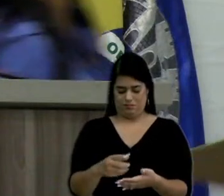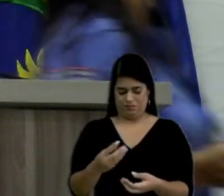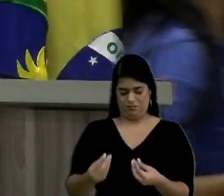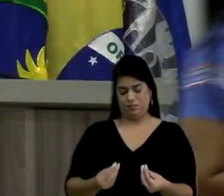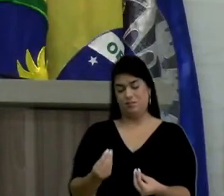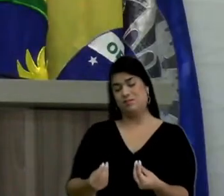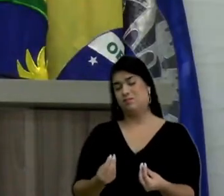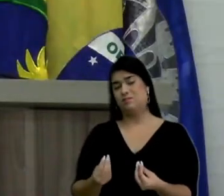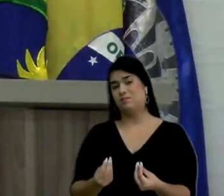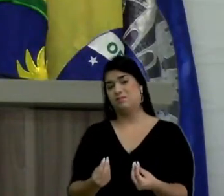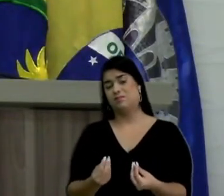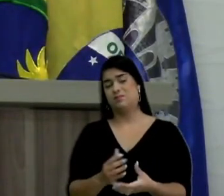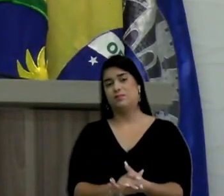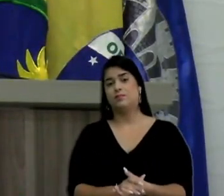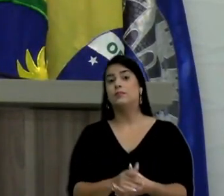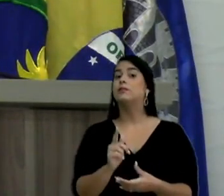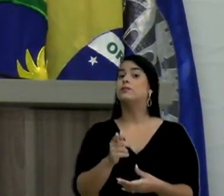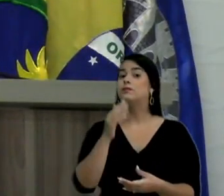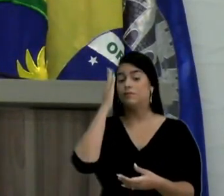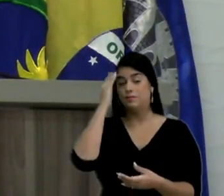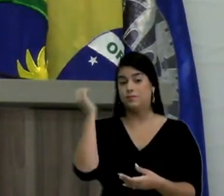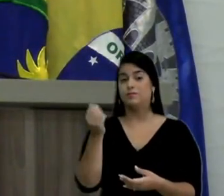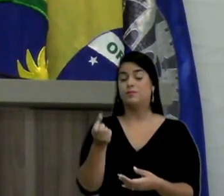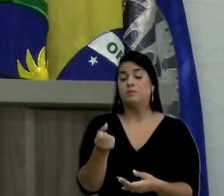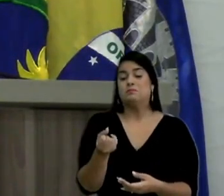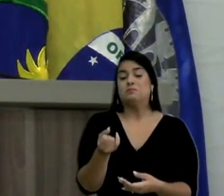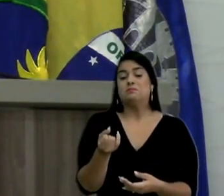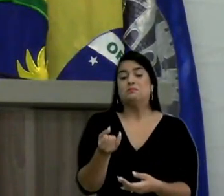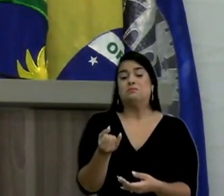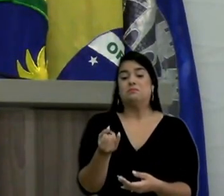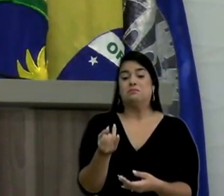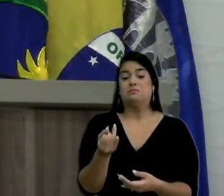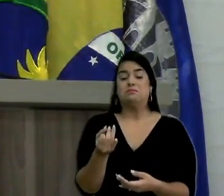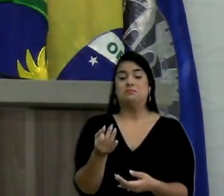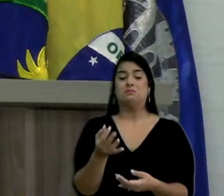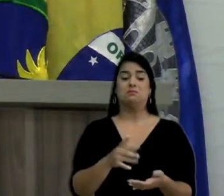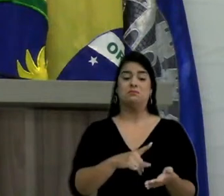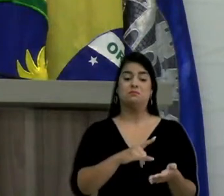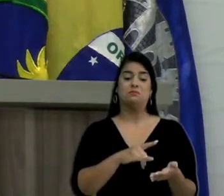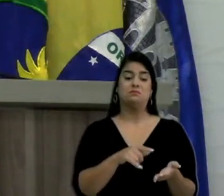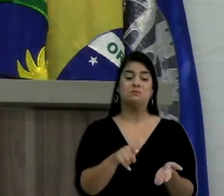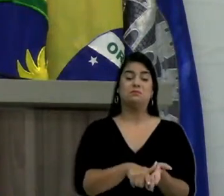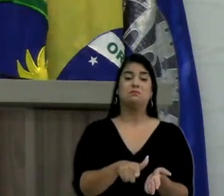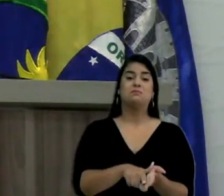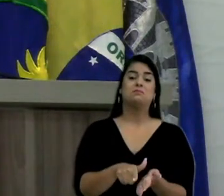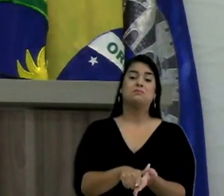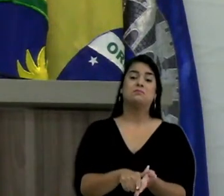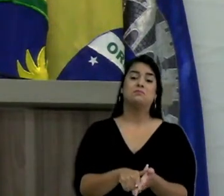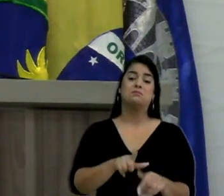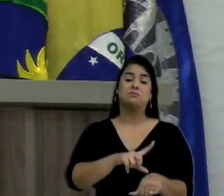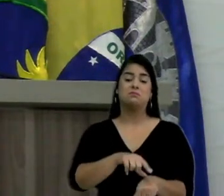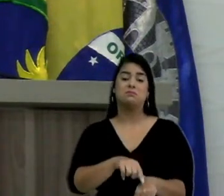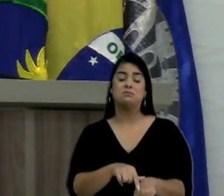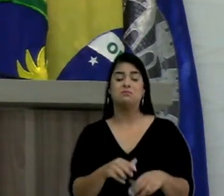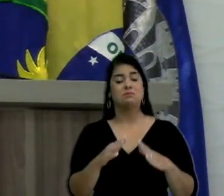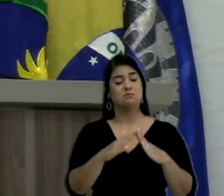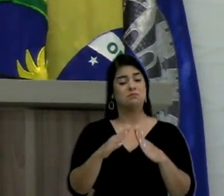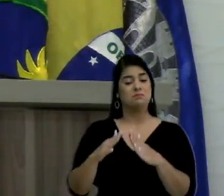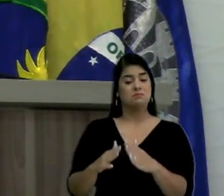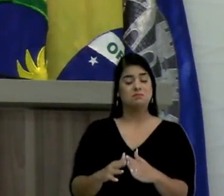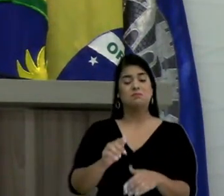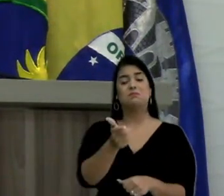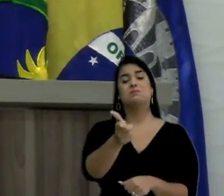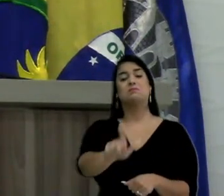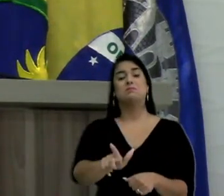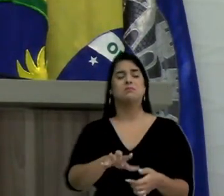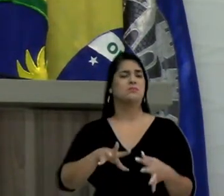ficar você sabe disso Quantas contas chegava atrasada isso era de fornecedor de de casa de peça de